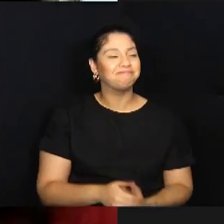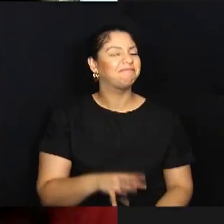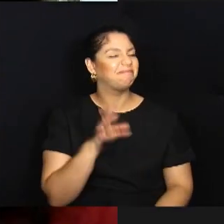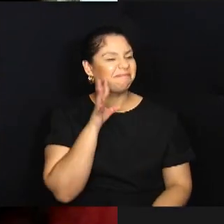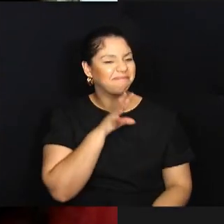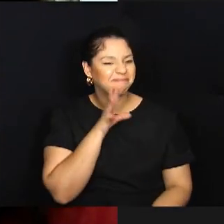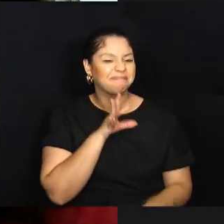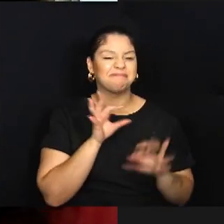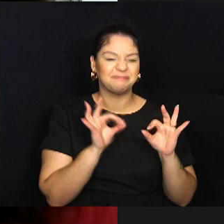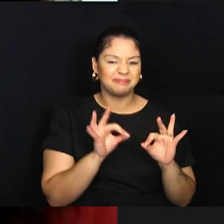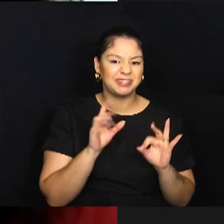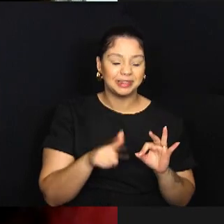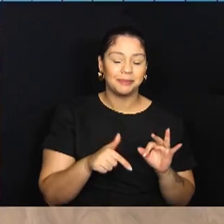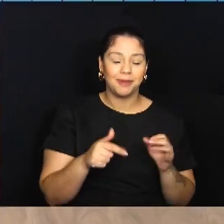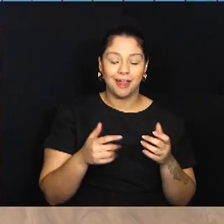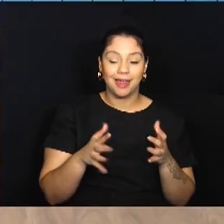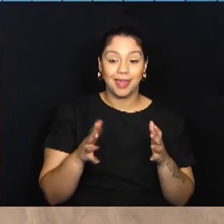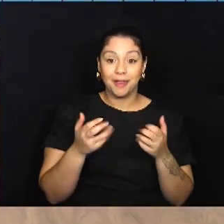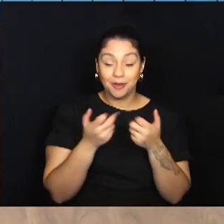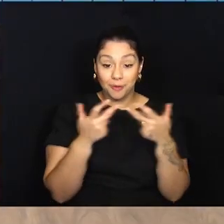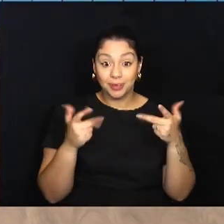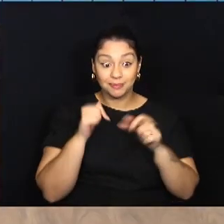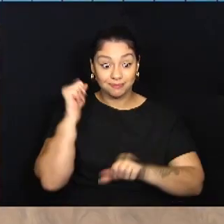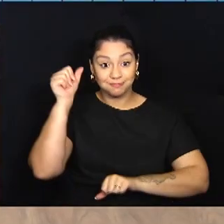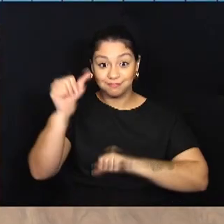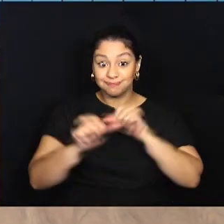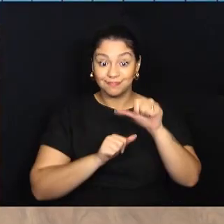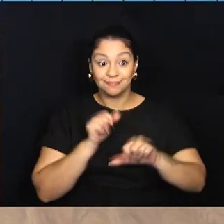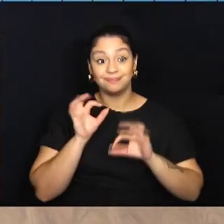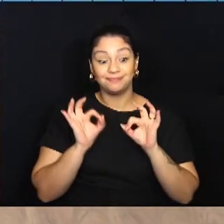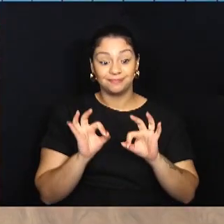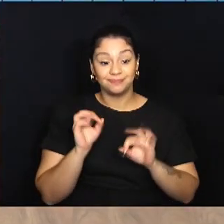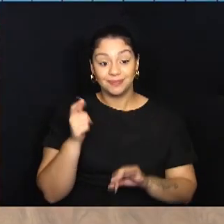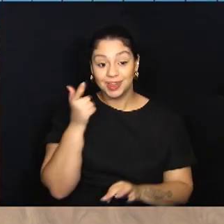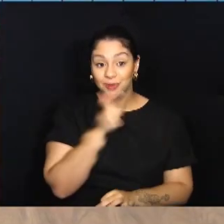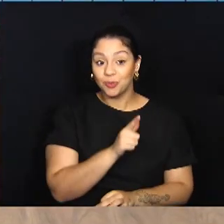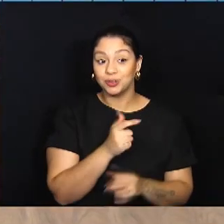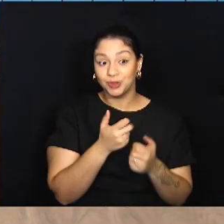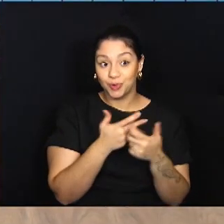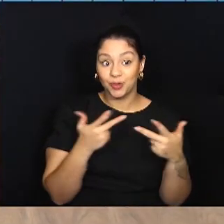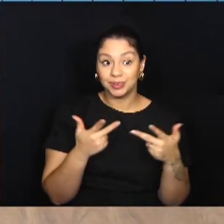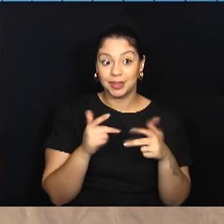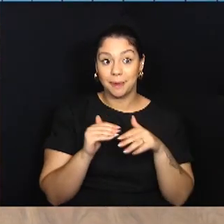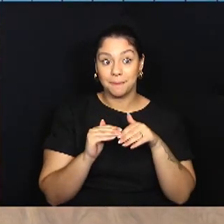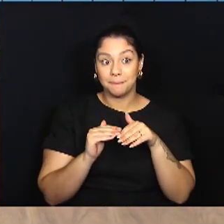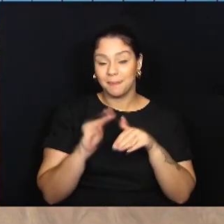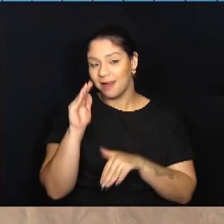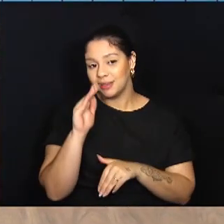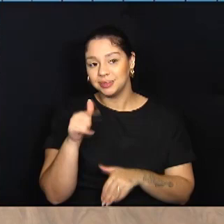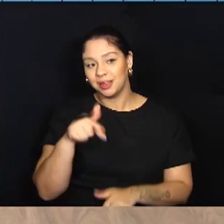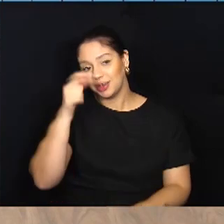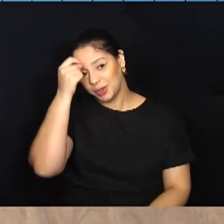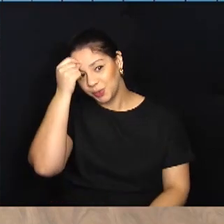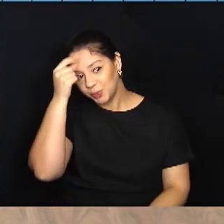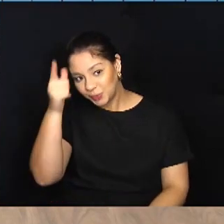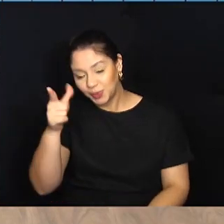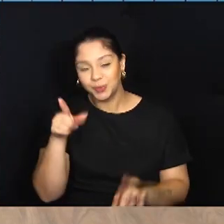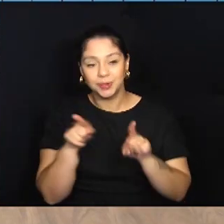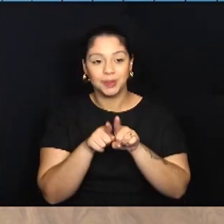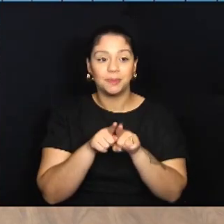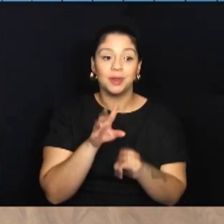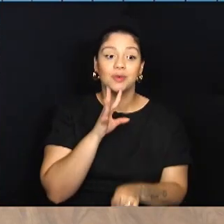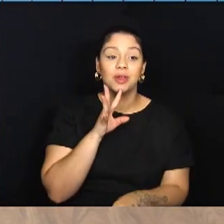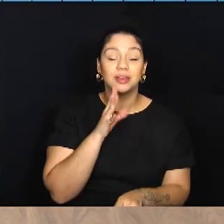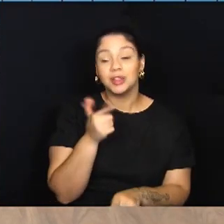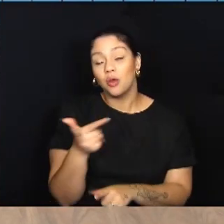furar a bolha, né? Sair dessa rotina e conseguir agregar e enriquecer questão de cultura, conhecer um outro local,